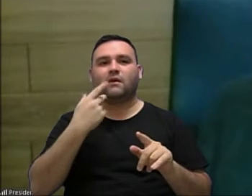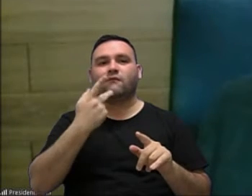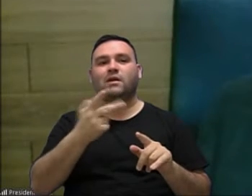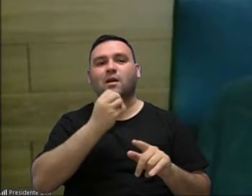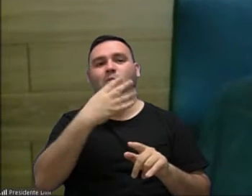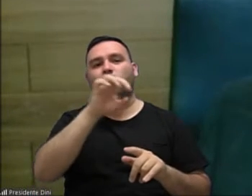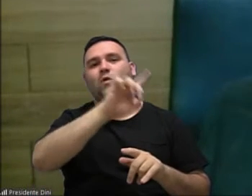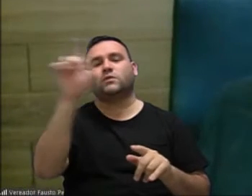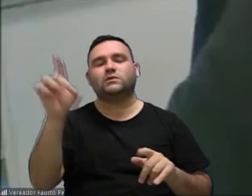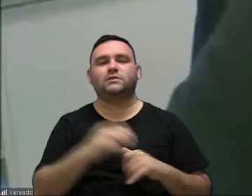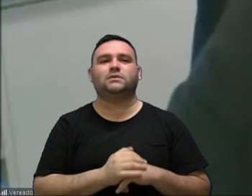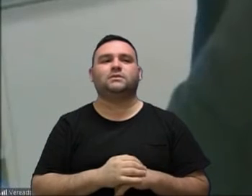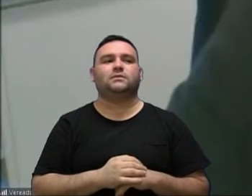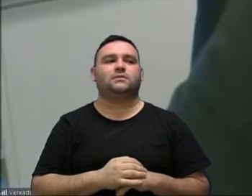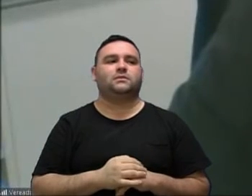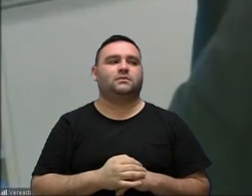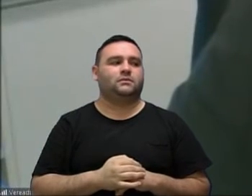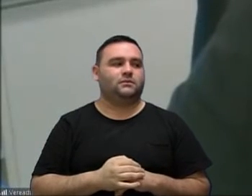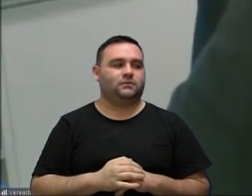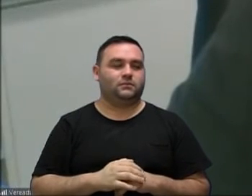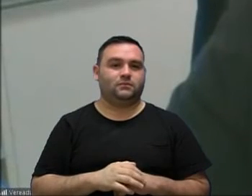Anselmo ah está aí